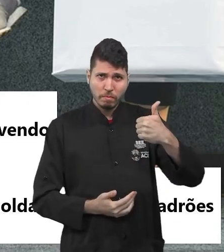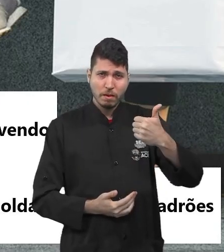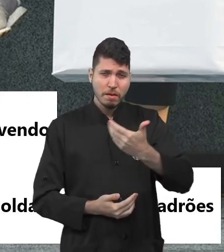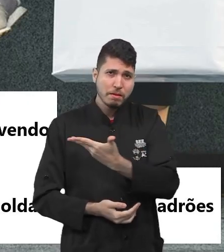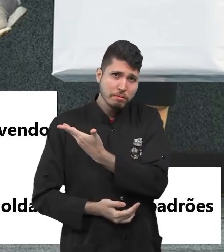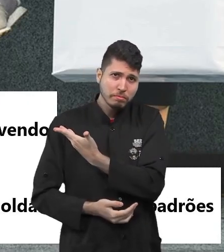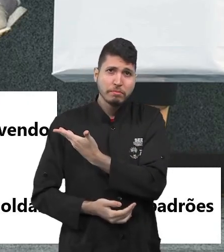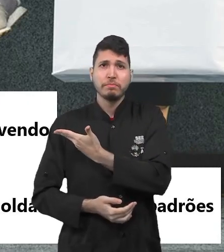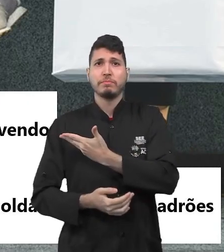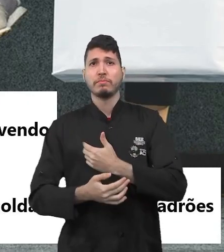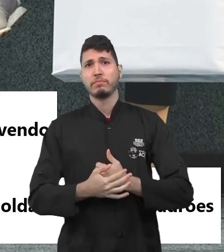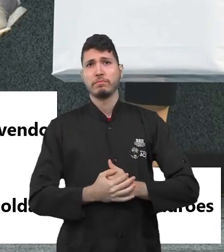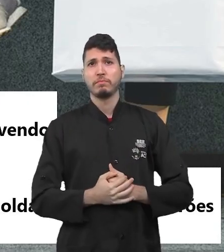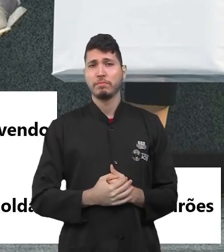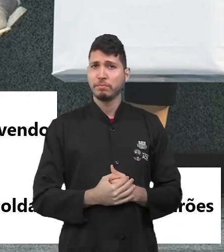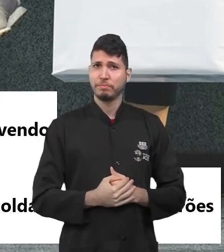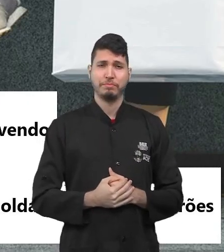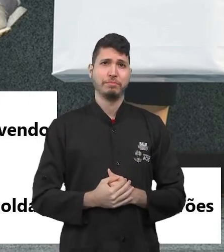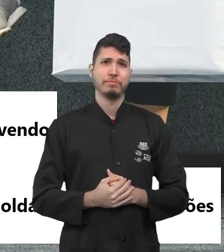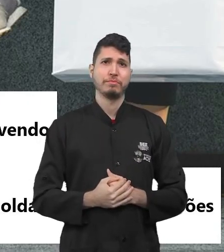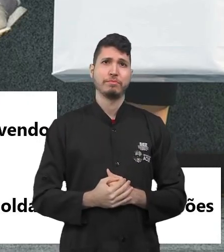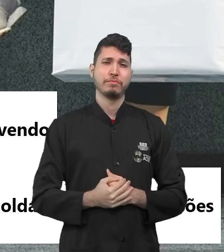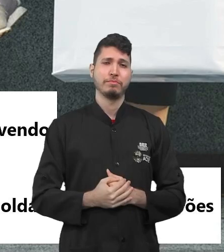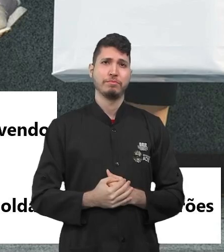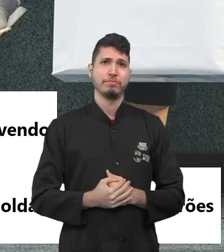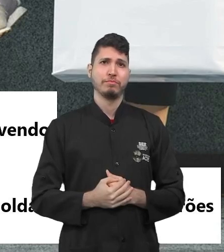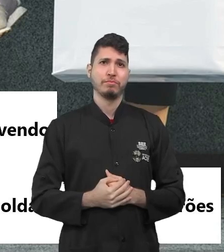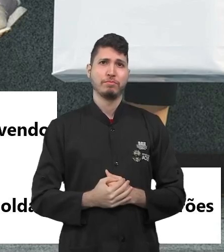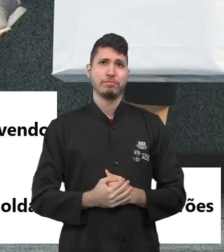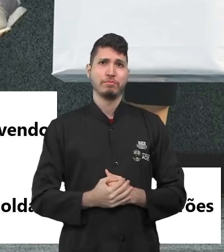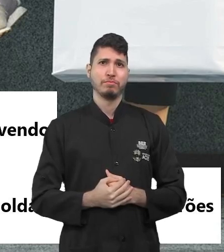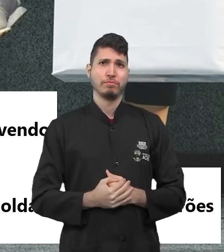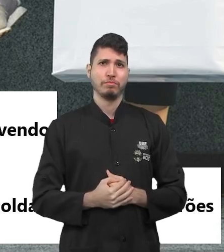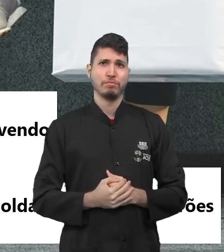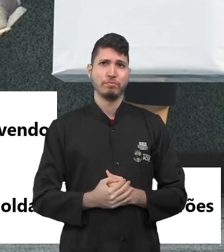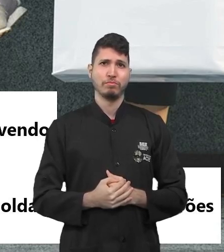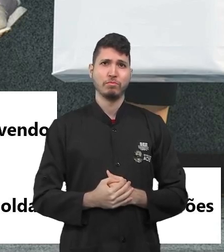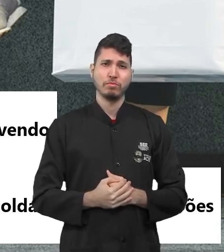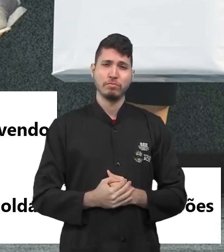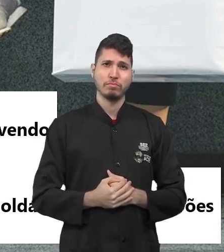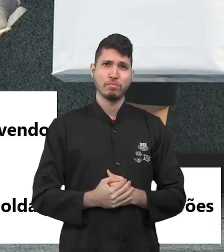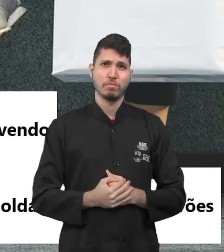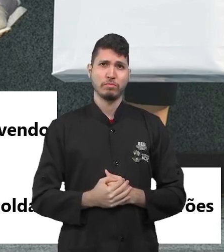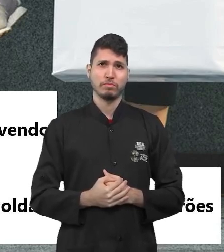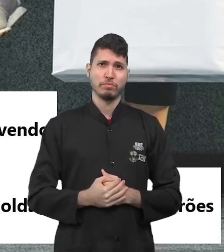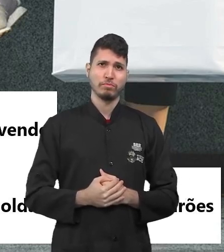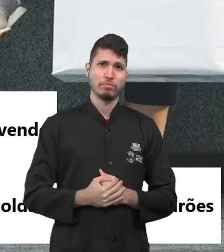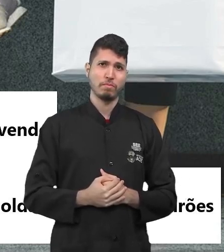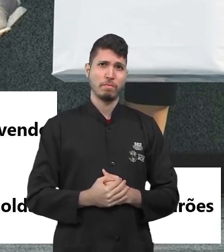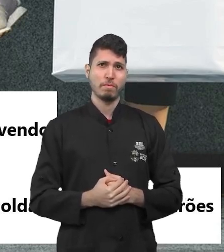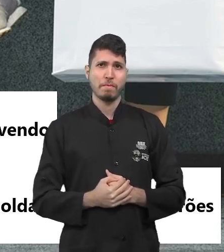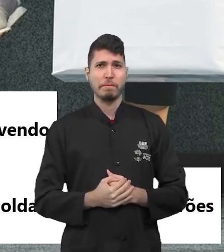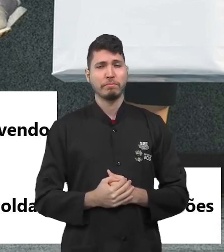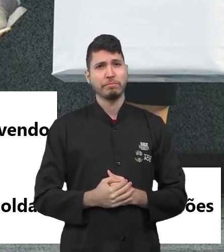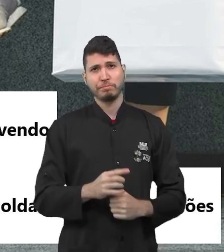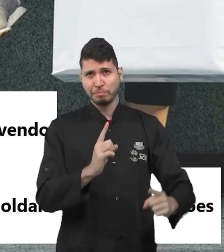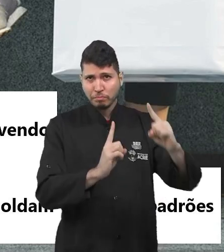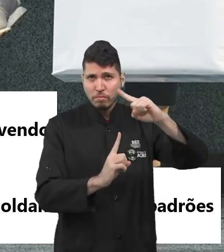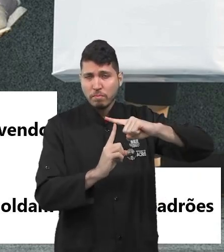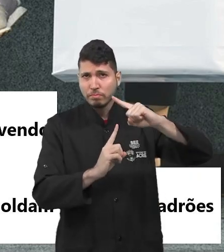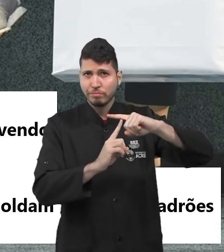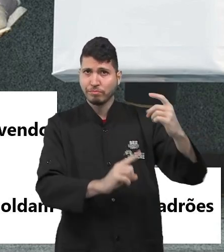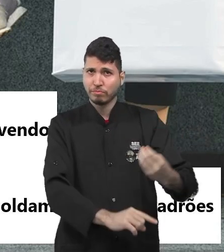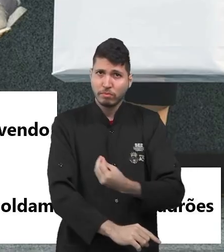visualizar, traz uma ideia, uma noção do que vem a ser o consumismo. A adoção de um estilo de